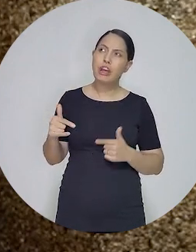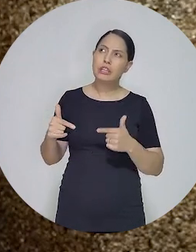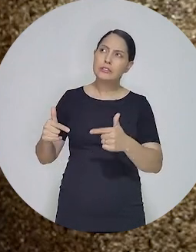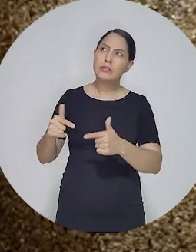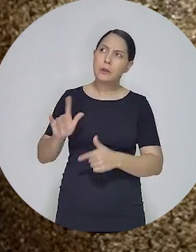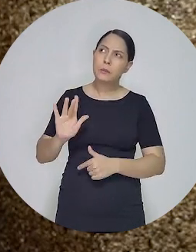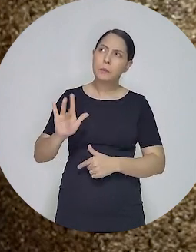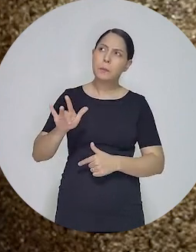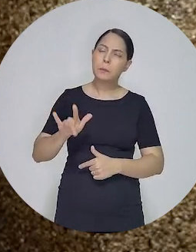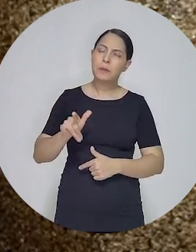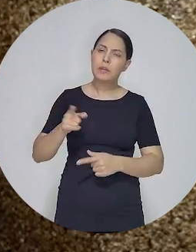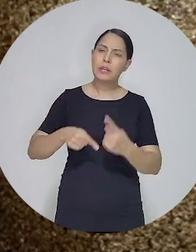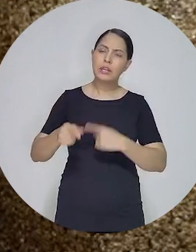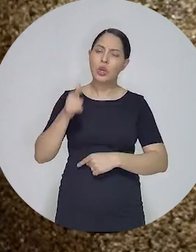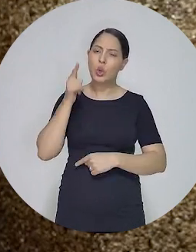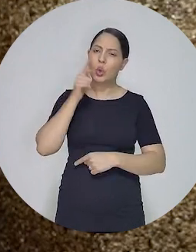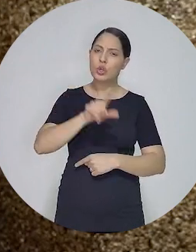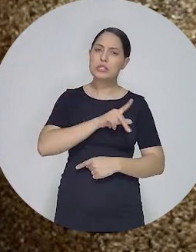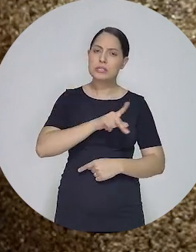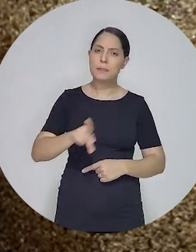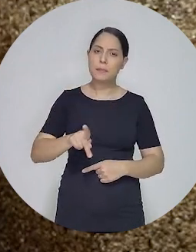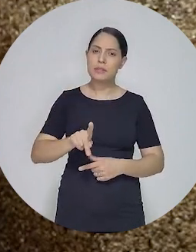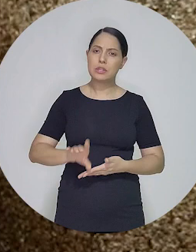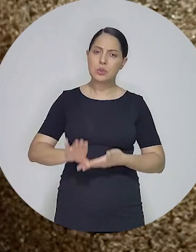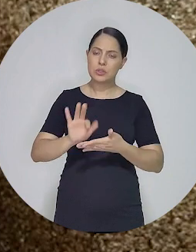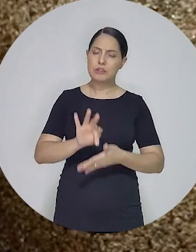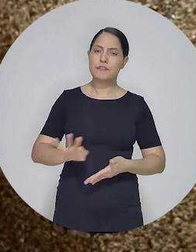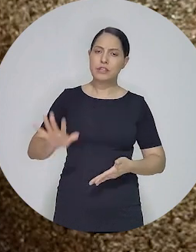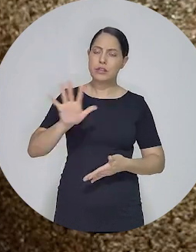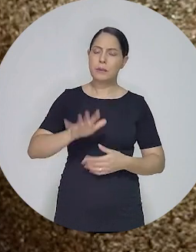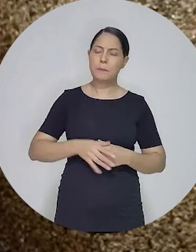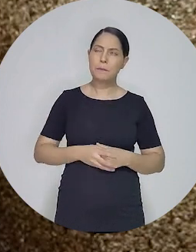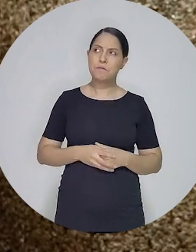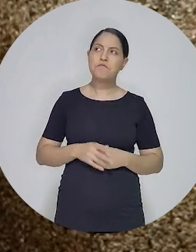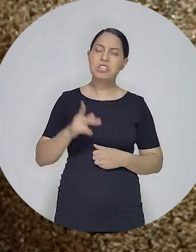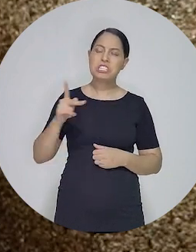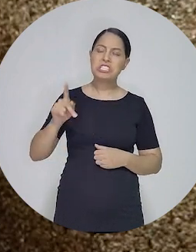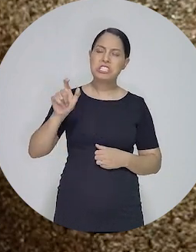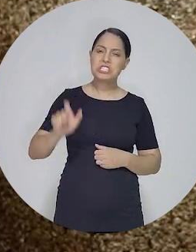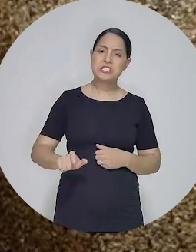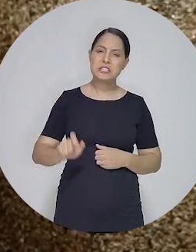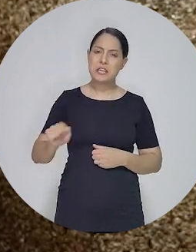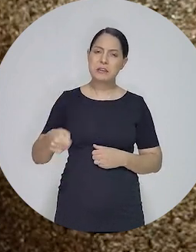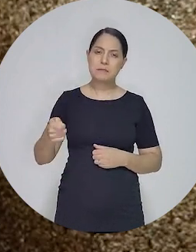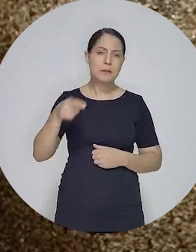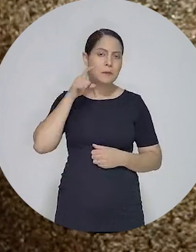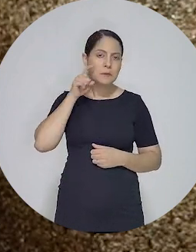que acontecesse. Que se fosse para o bem dele, Beto